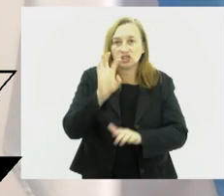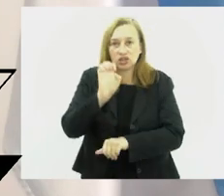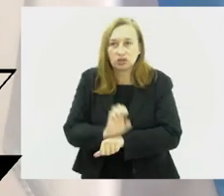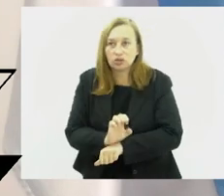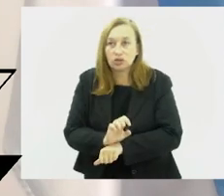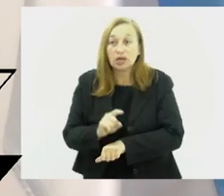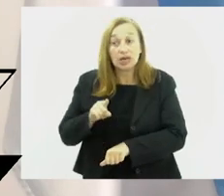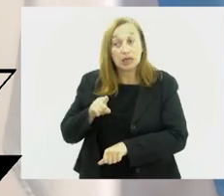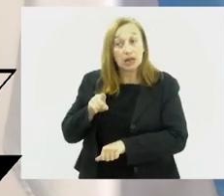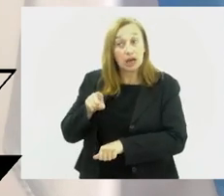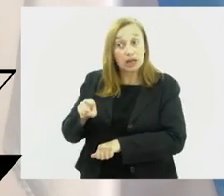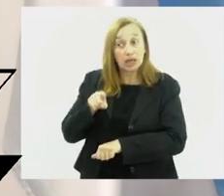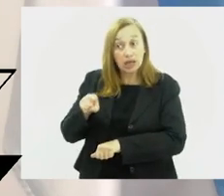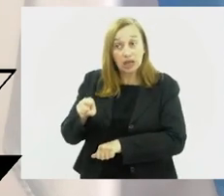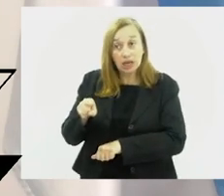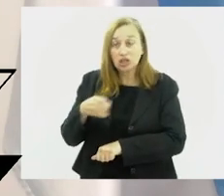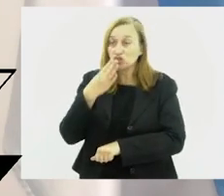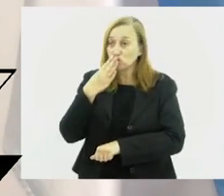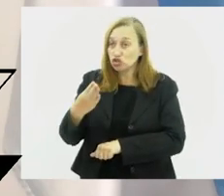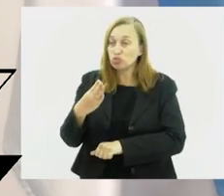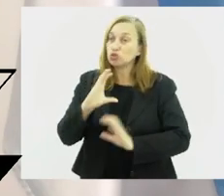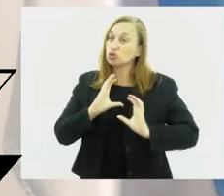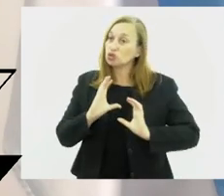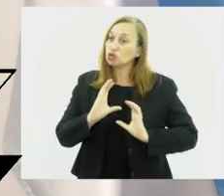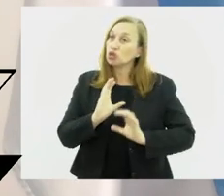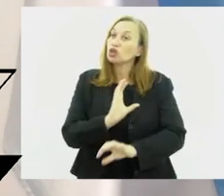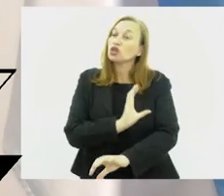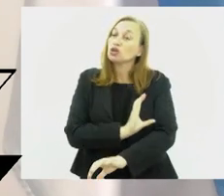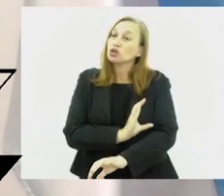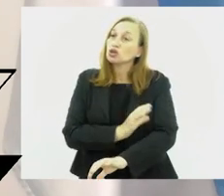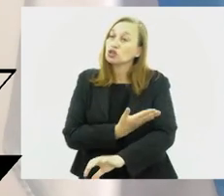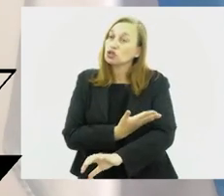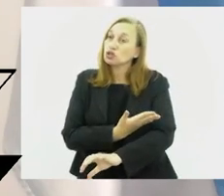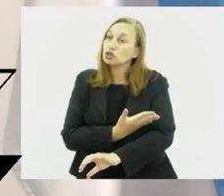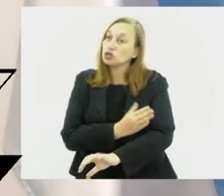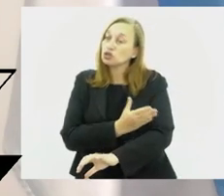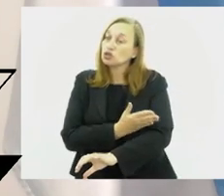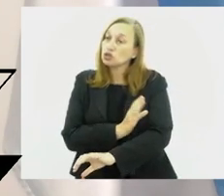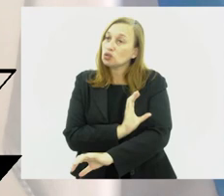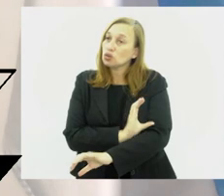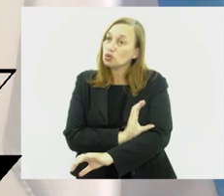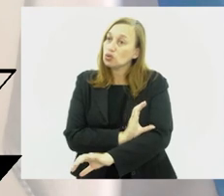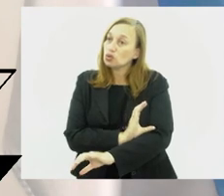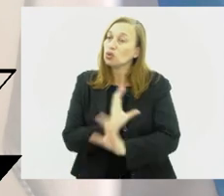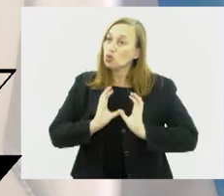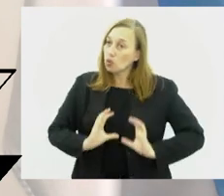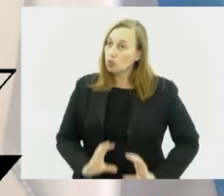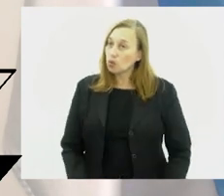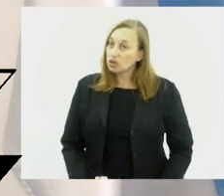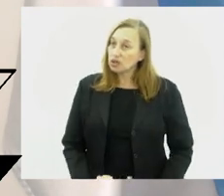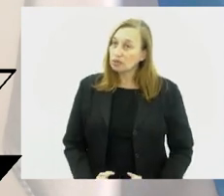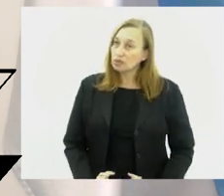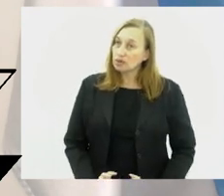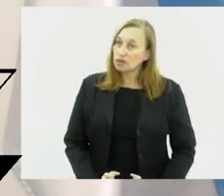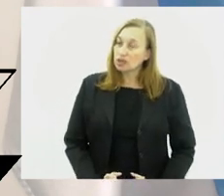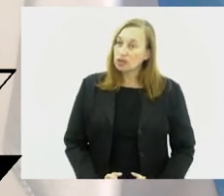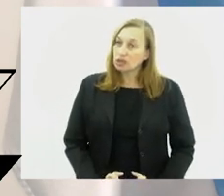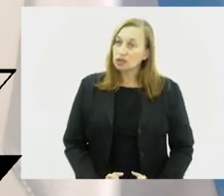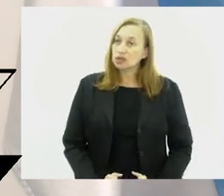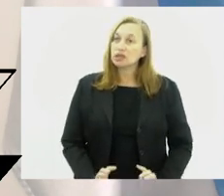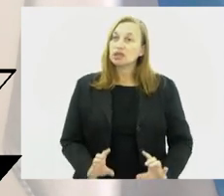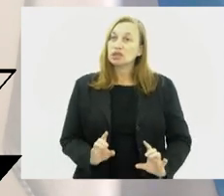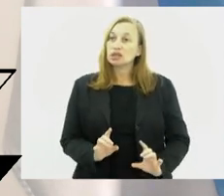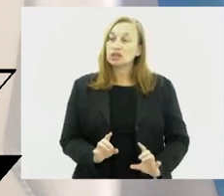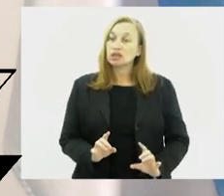que aquele determinado tipo de comportamento está sujeitando o indivíduo declaradamente a reconhecer